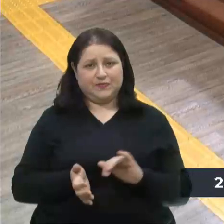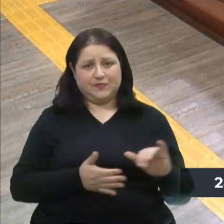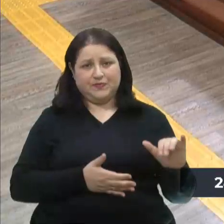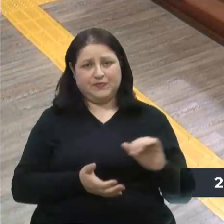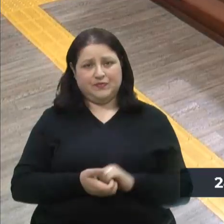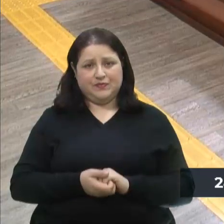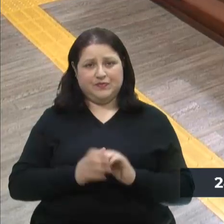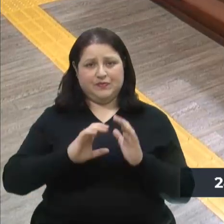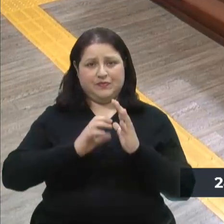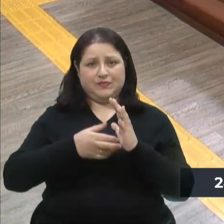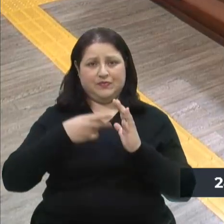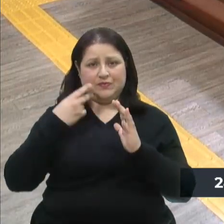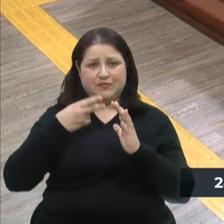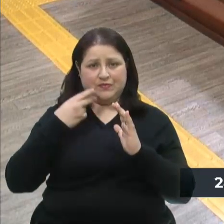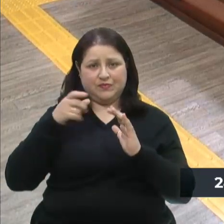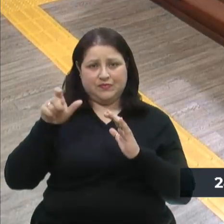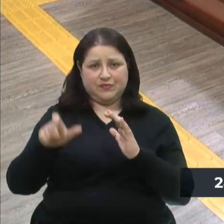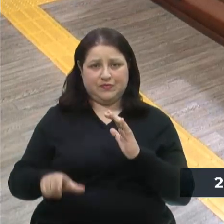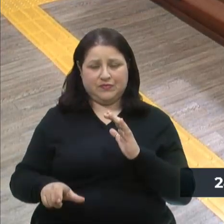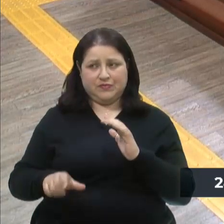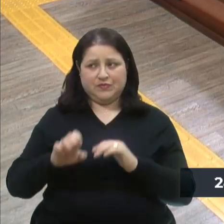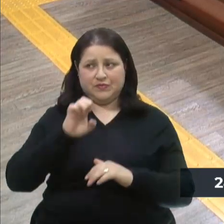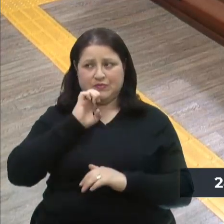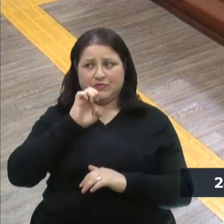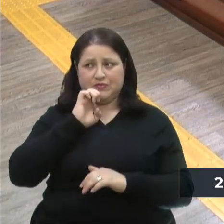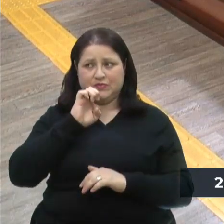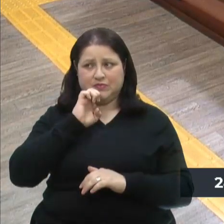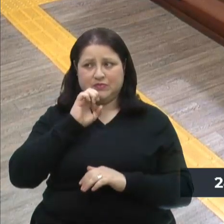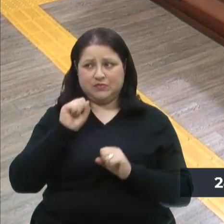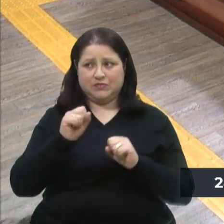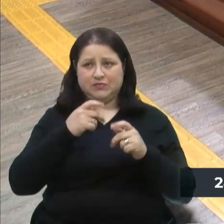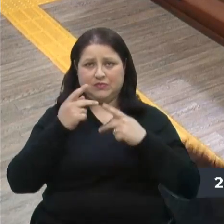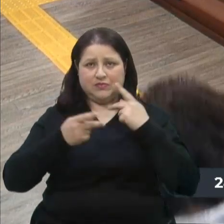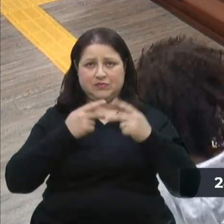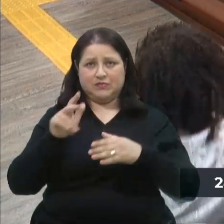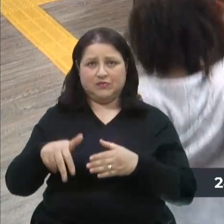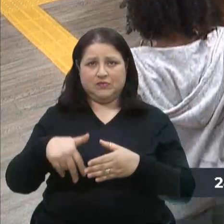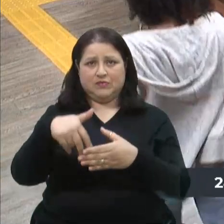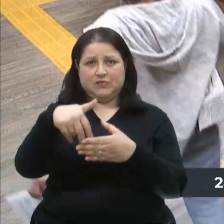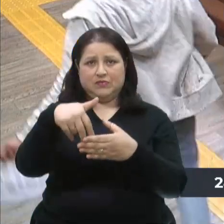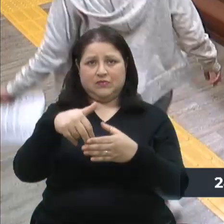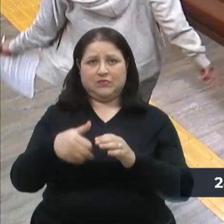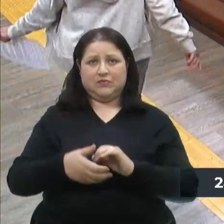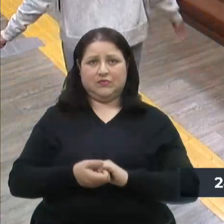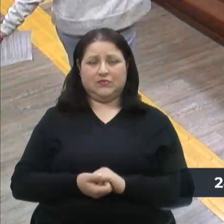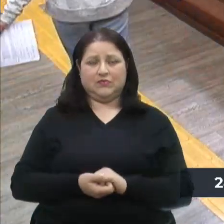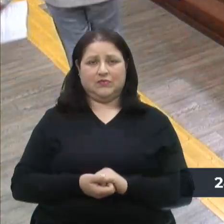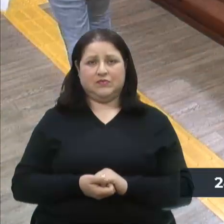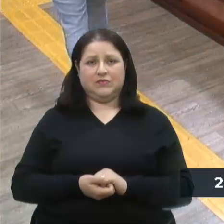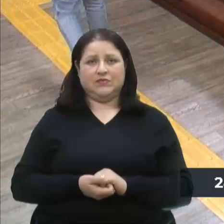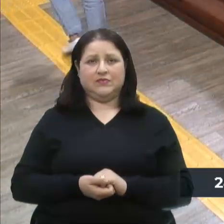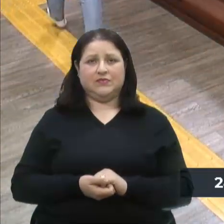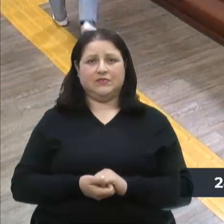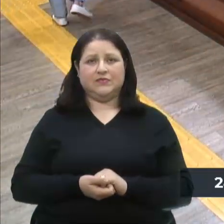Do PT, vereadora Estela Balardim, com a palavra da tribuna.